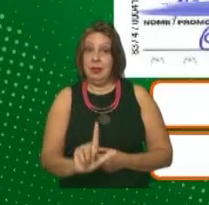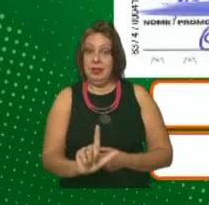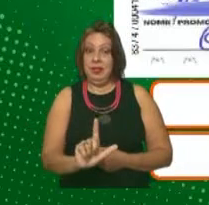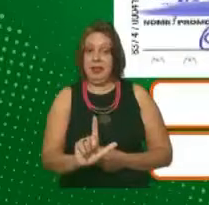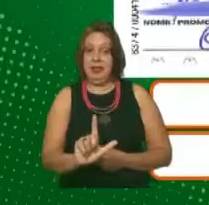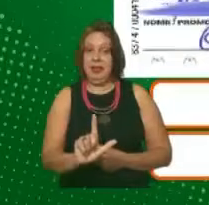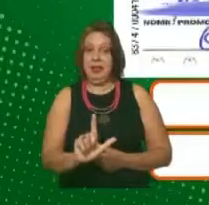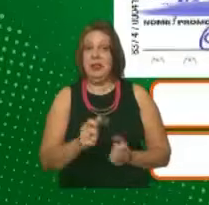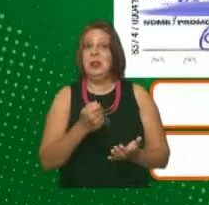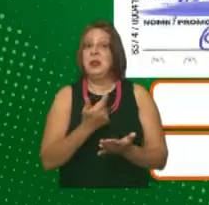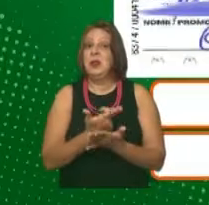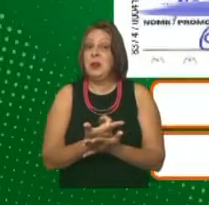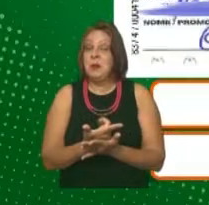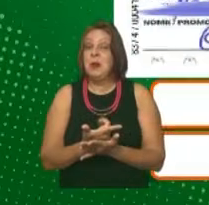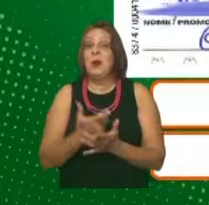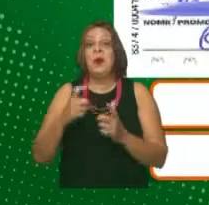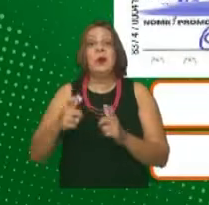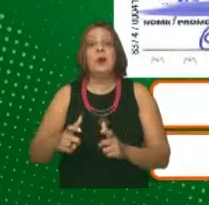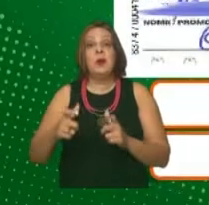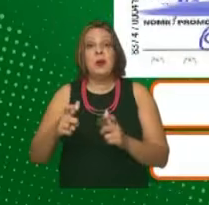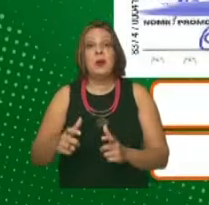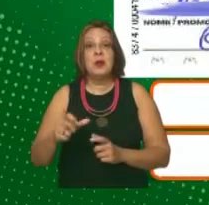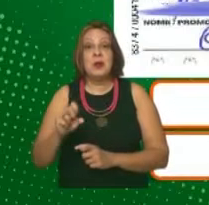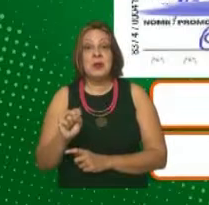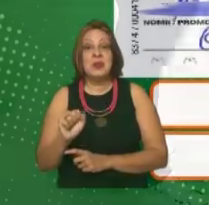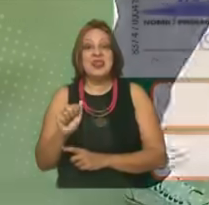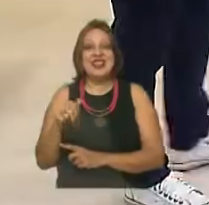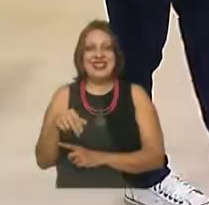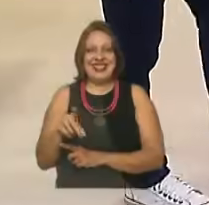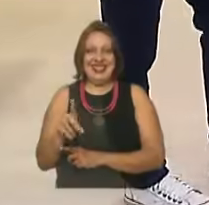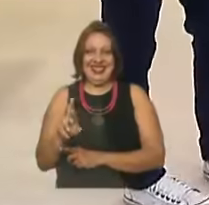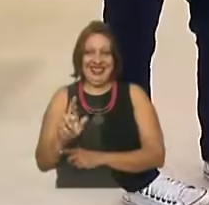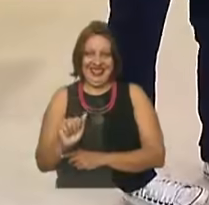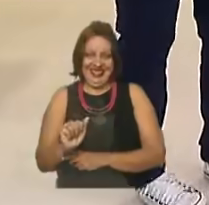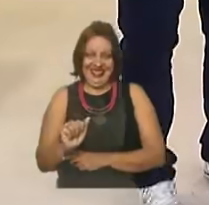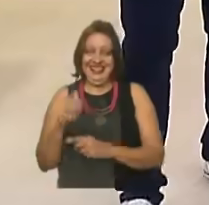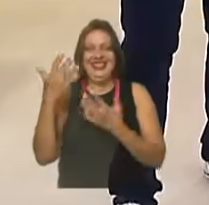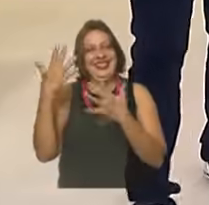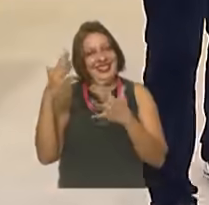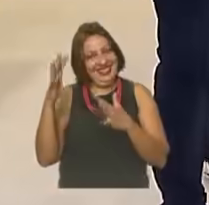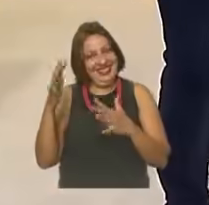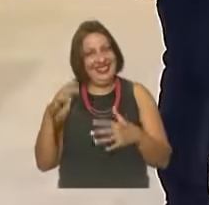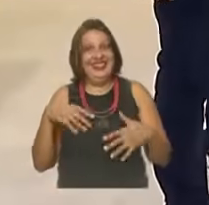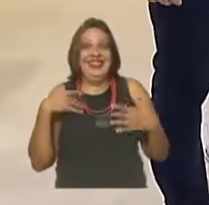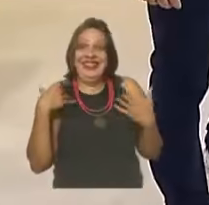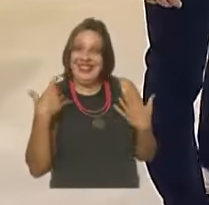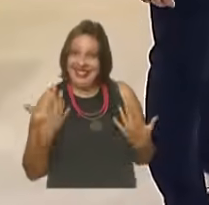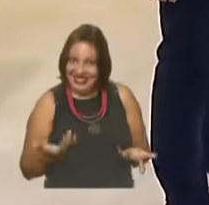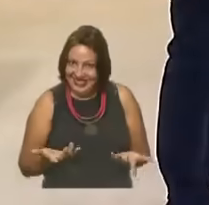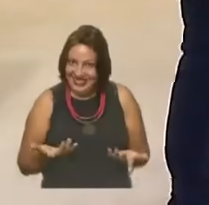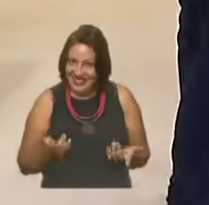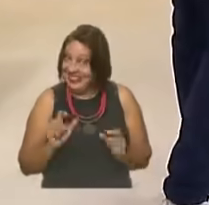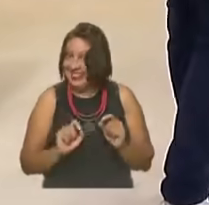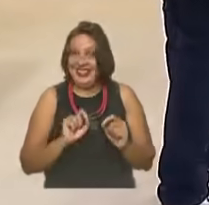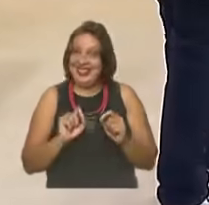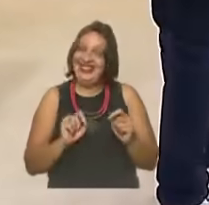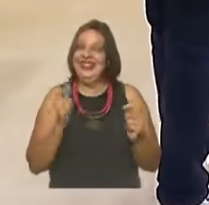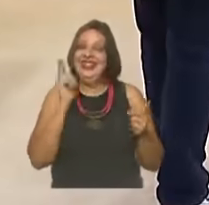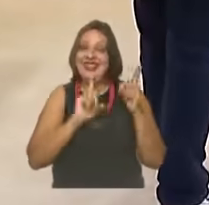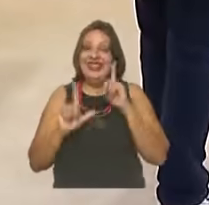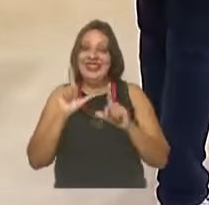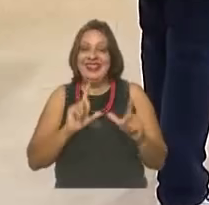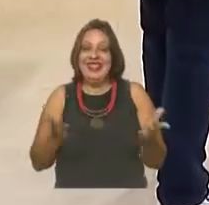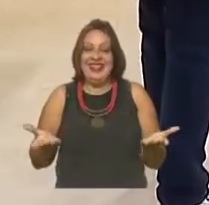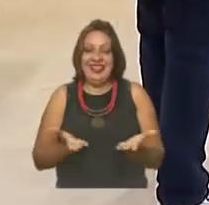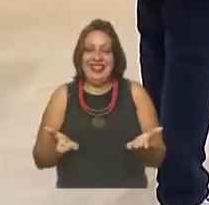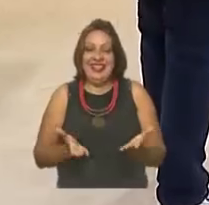na mercearia da Sandra, né? Isso. Regional Laranjeiras, parabéns! Olha aí, minha gente, quem será que vai levar agora?